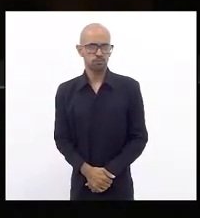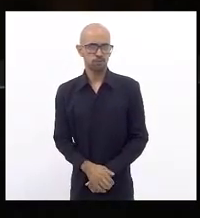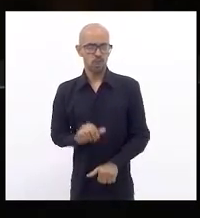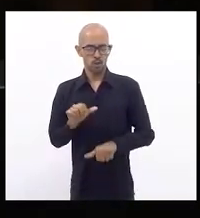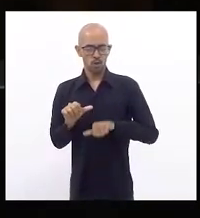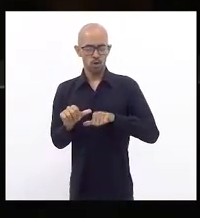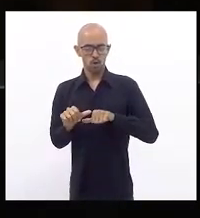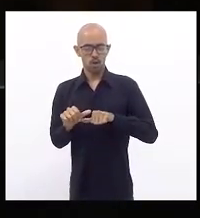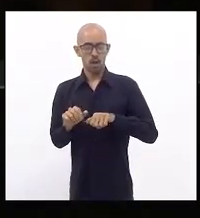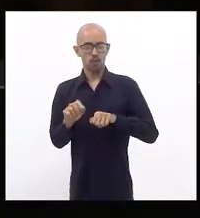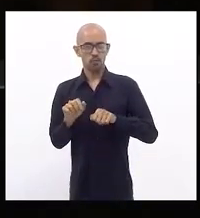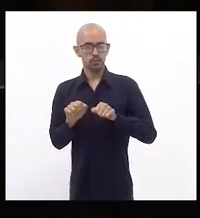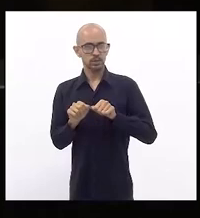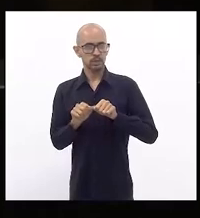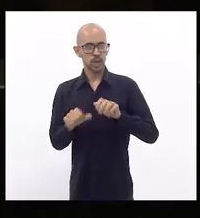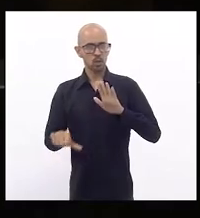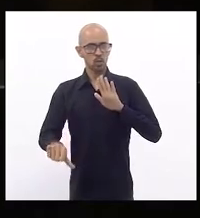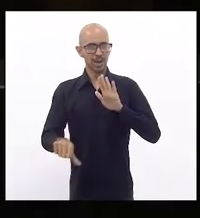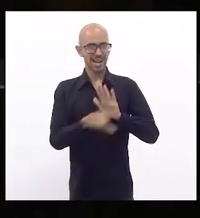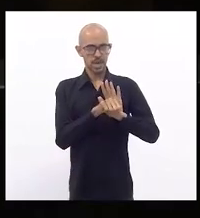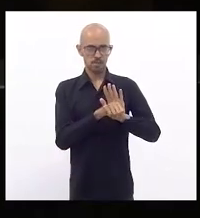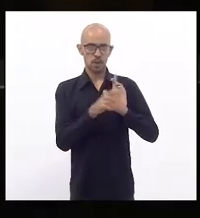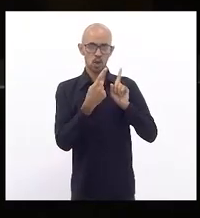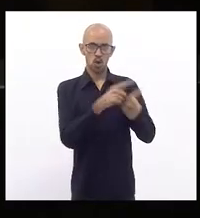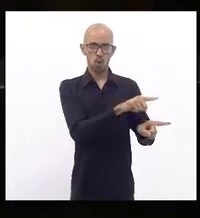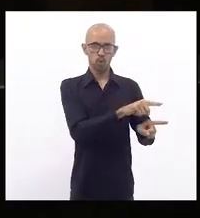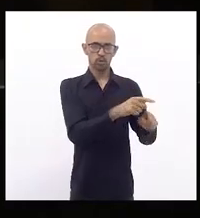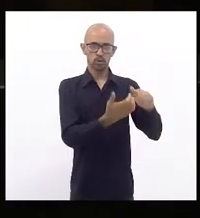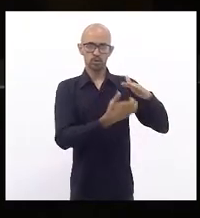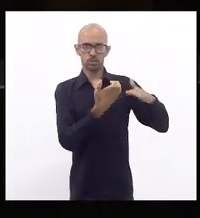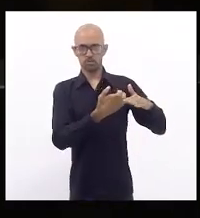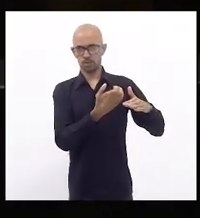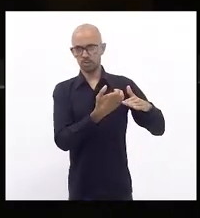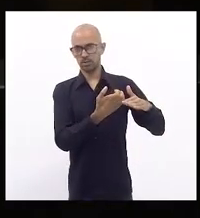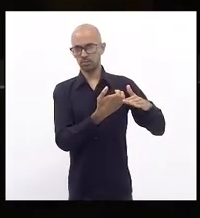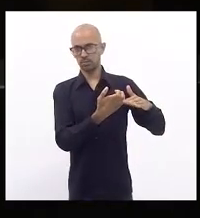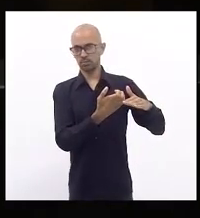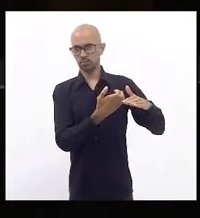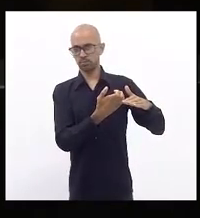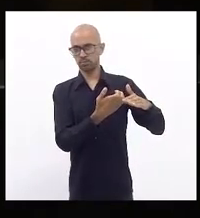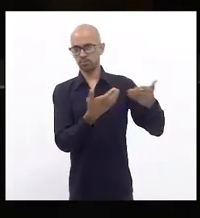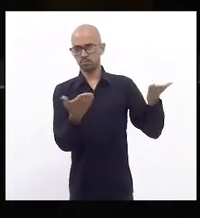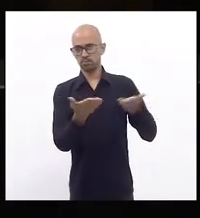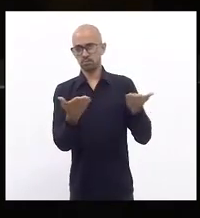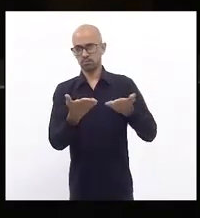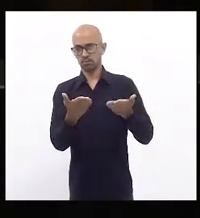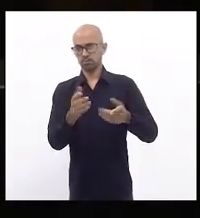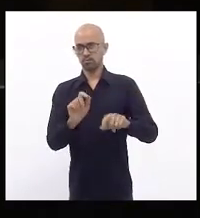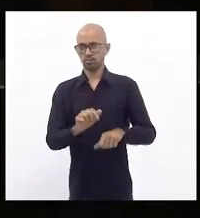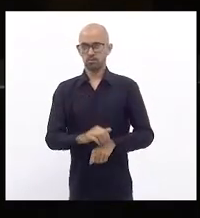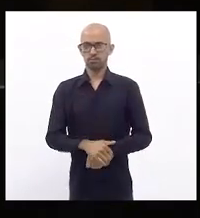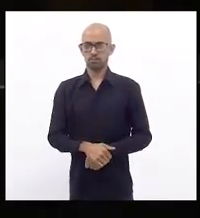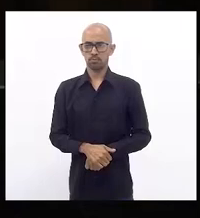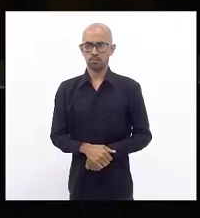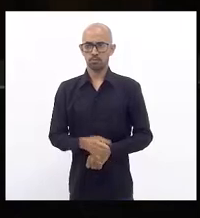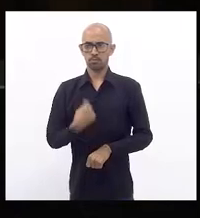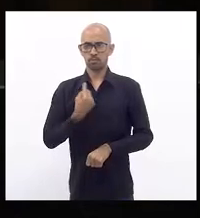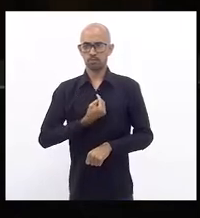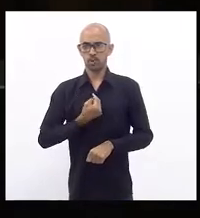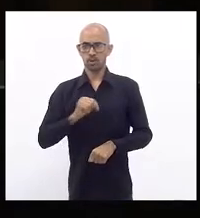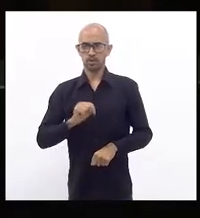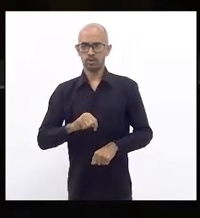cometeram um crime com a SEDAI. E agora nós